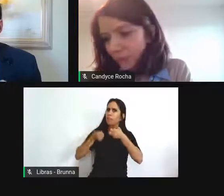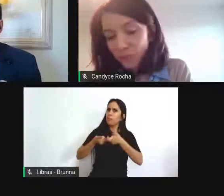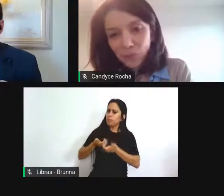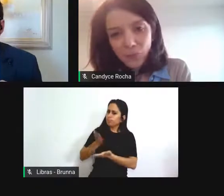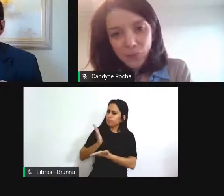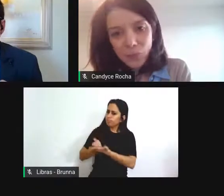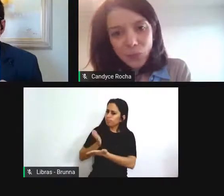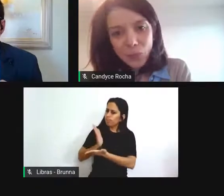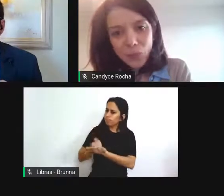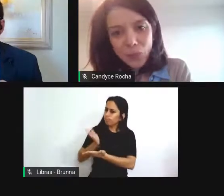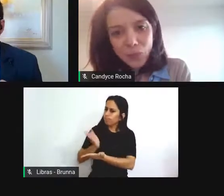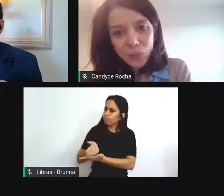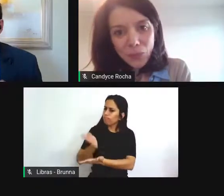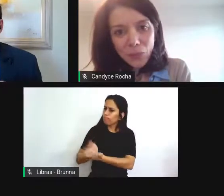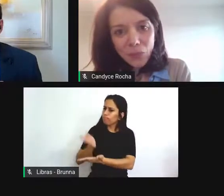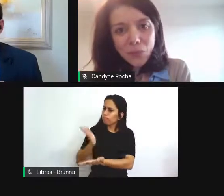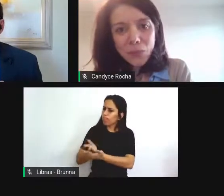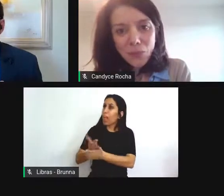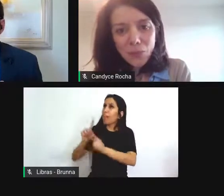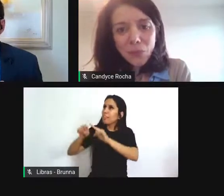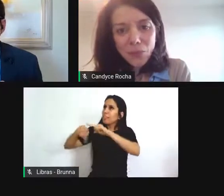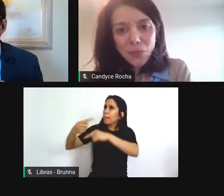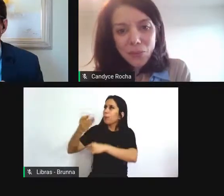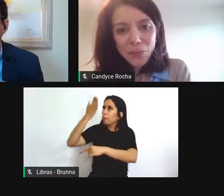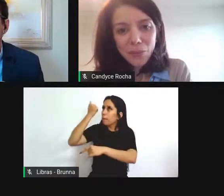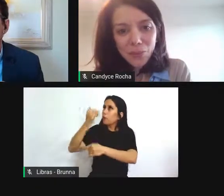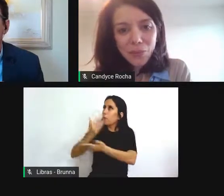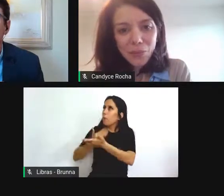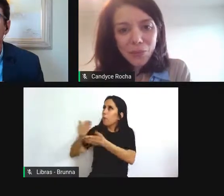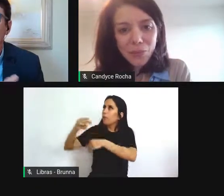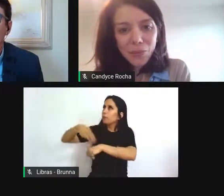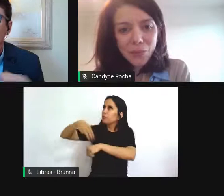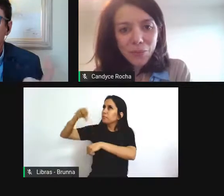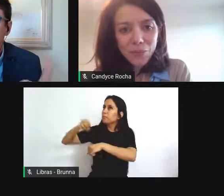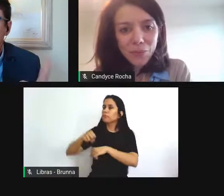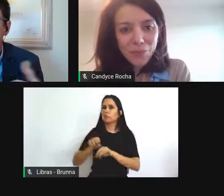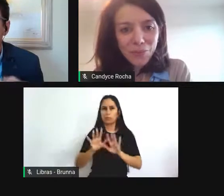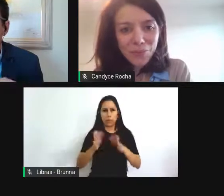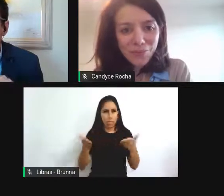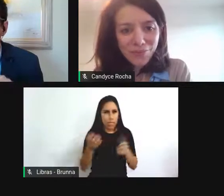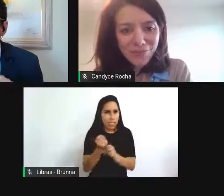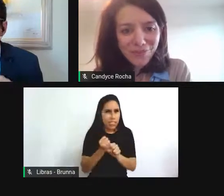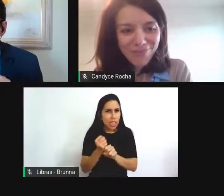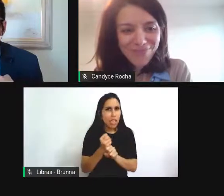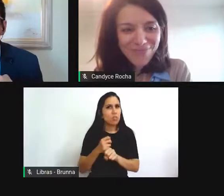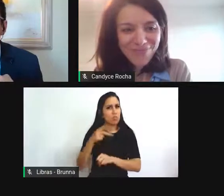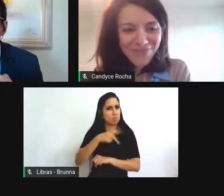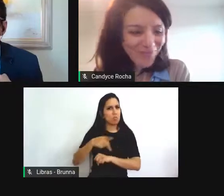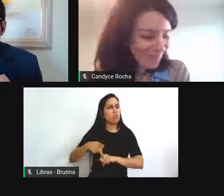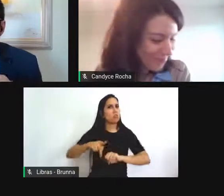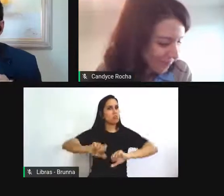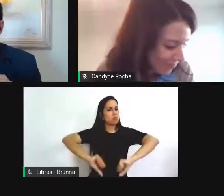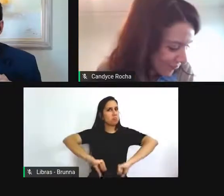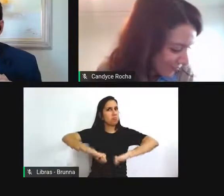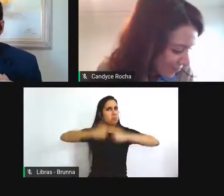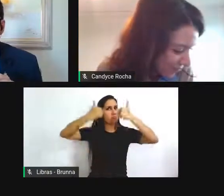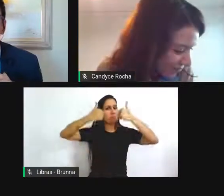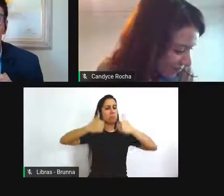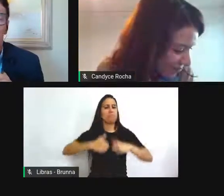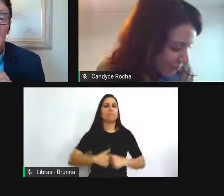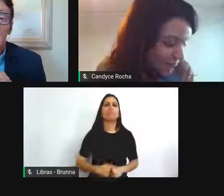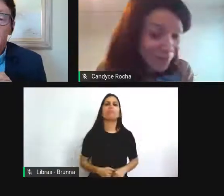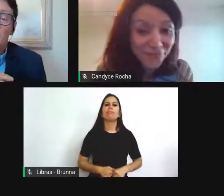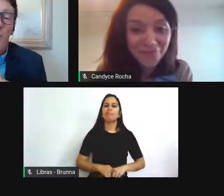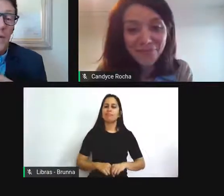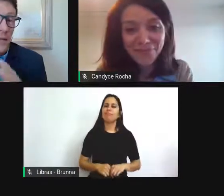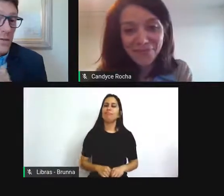dar os primeiros passos no mestrado. Este ano os docentes se superaram, foi supimpa. Valeu, Kelly. Ser aluna especial é